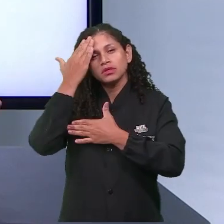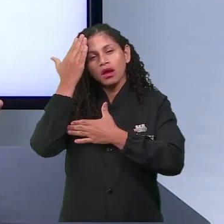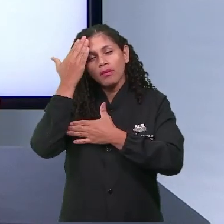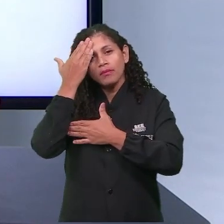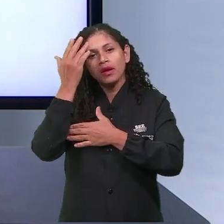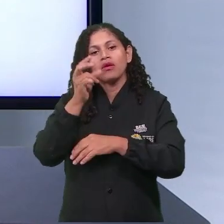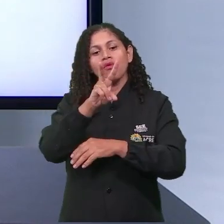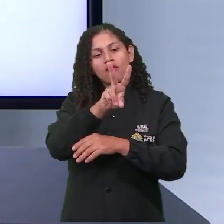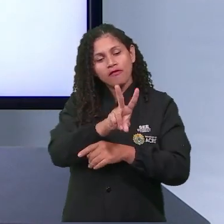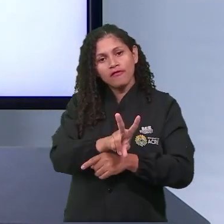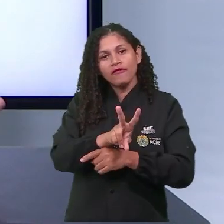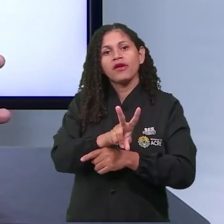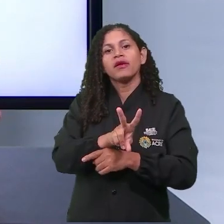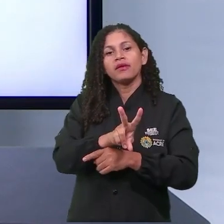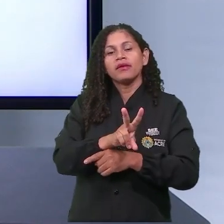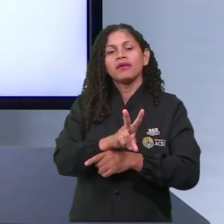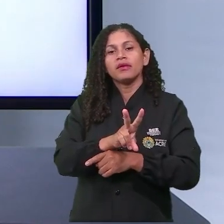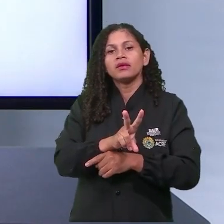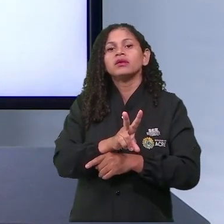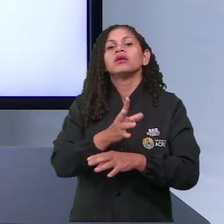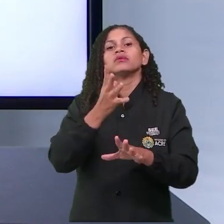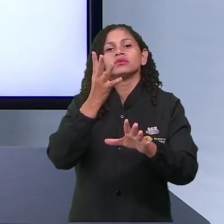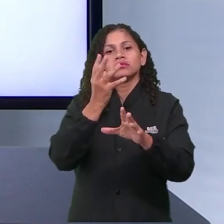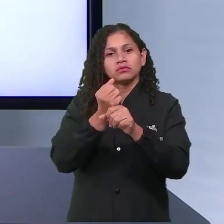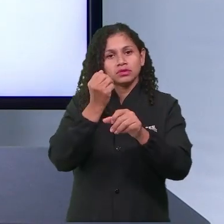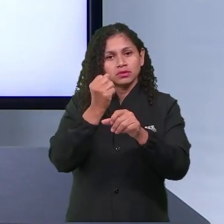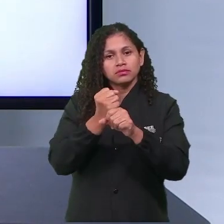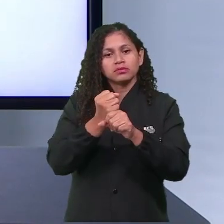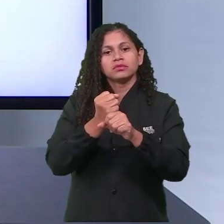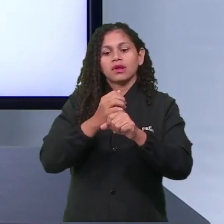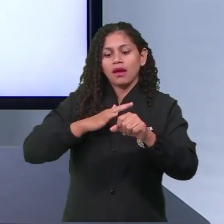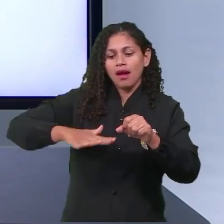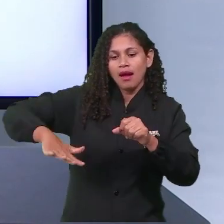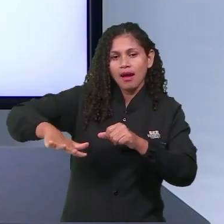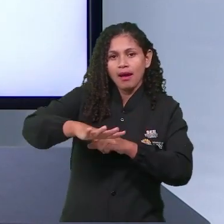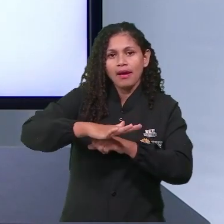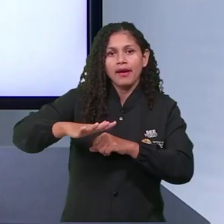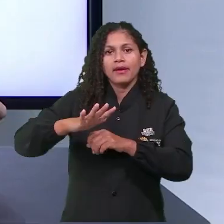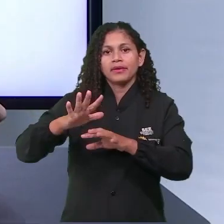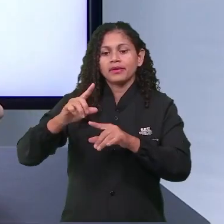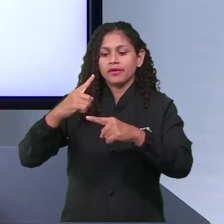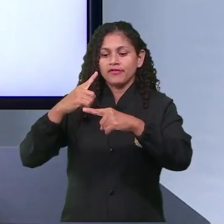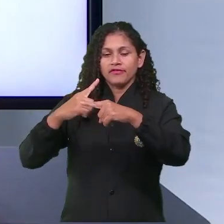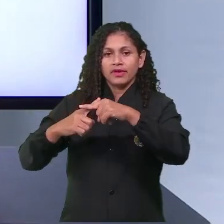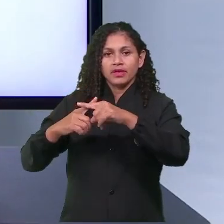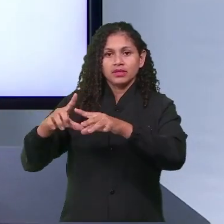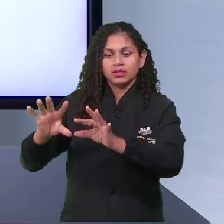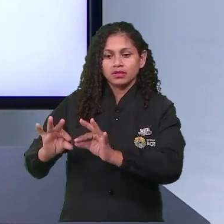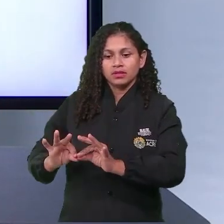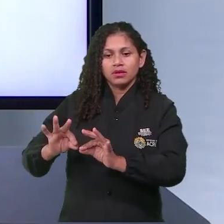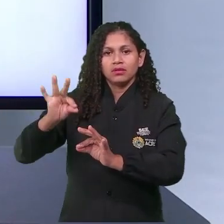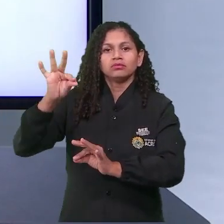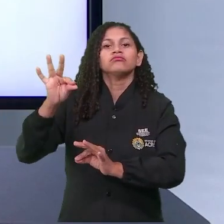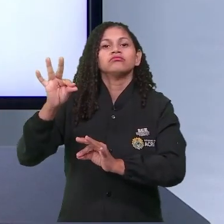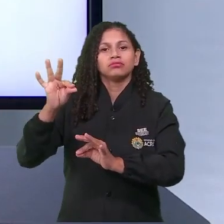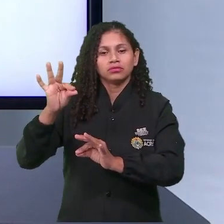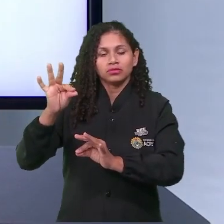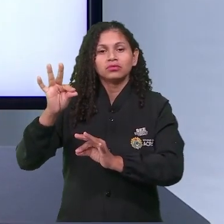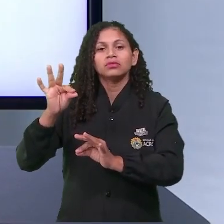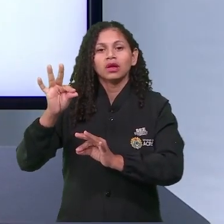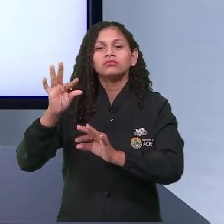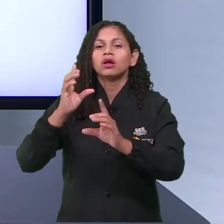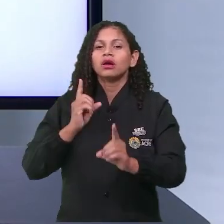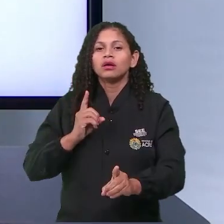de um prisma, sempre a gente vai fazer o quê? Calculamos a área da base, multiplicamos pela altura. Quando fazemos